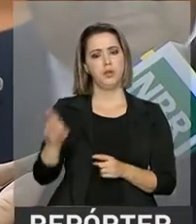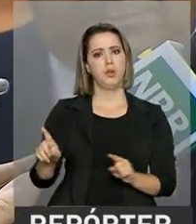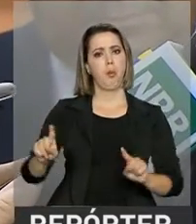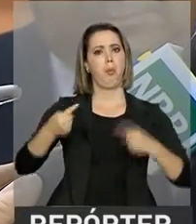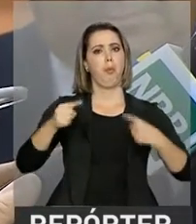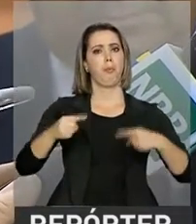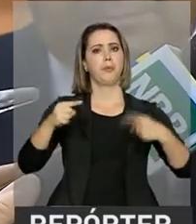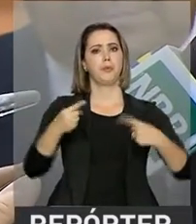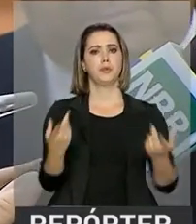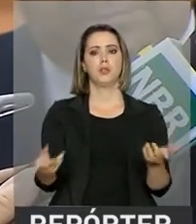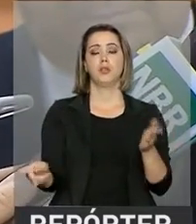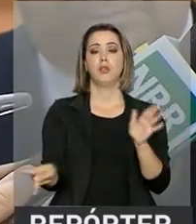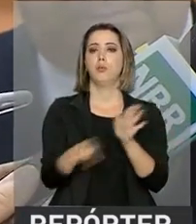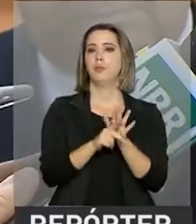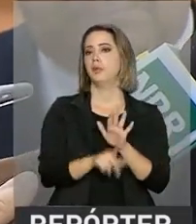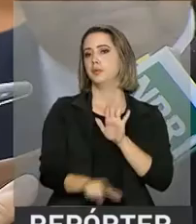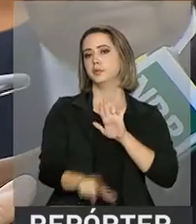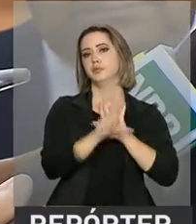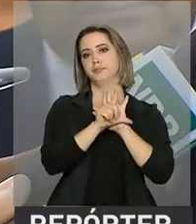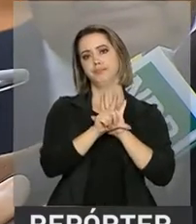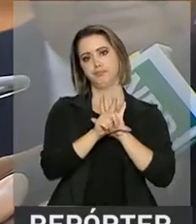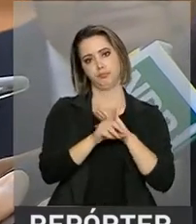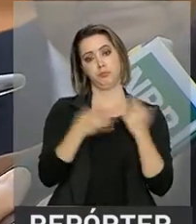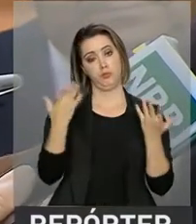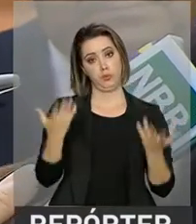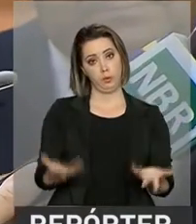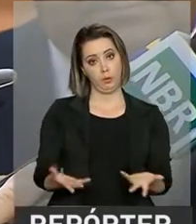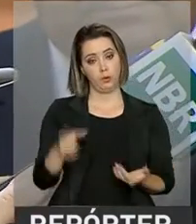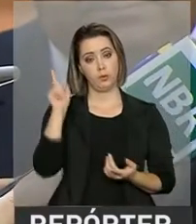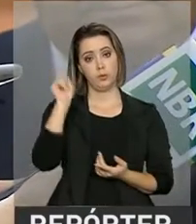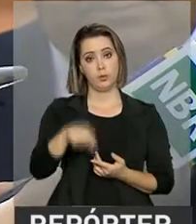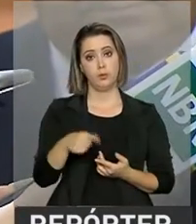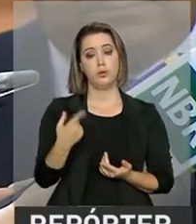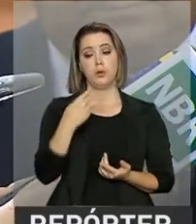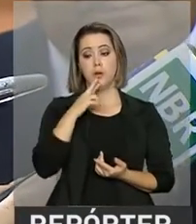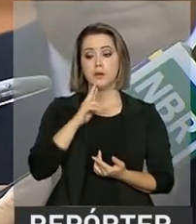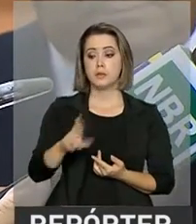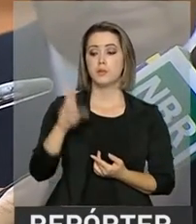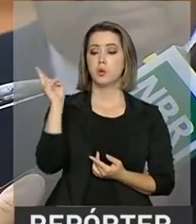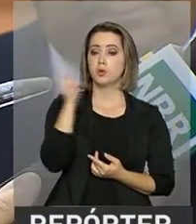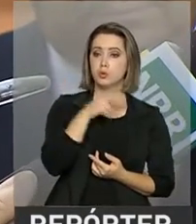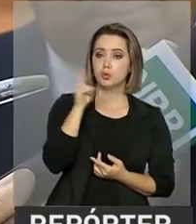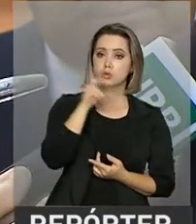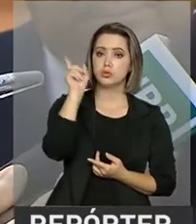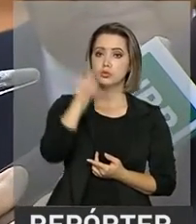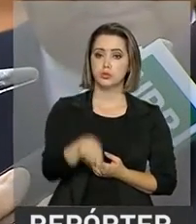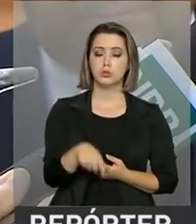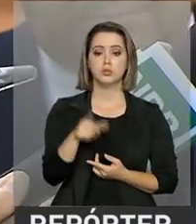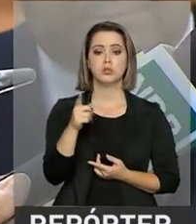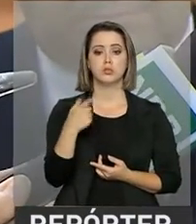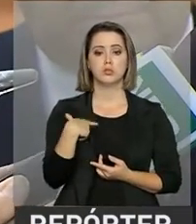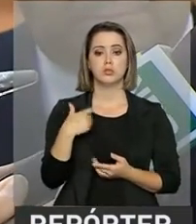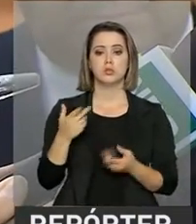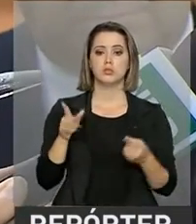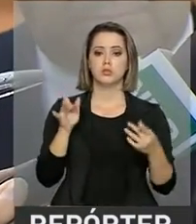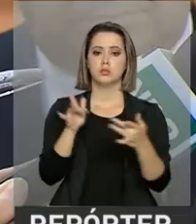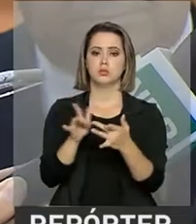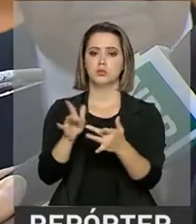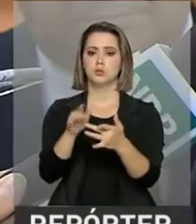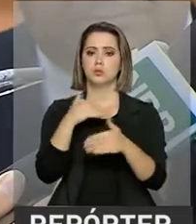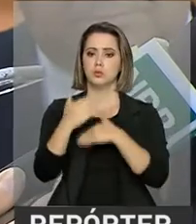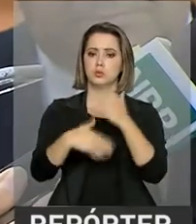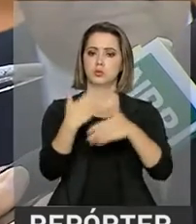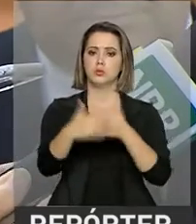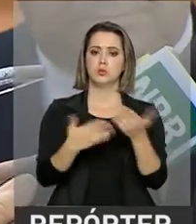da própria lei então nesse sentido a função é a resposta mais rápida e ágil em relação a esse processo